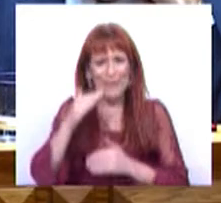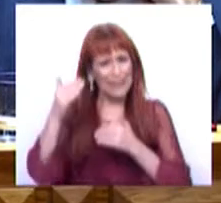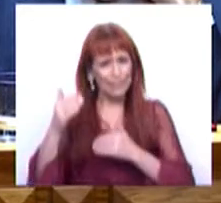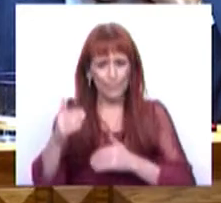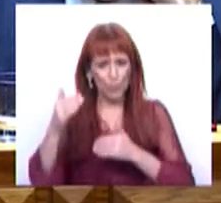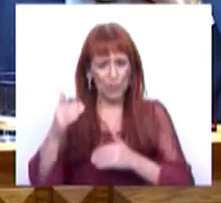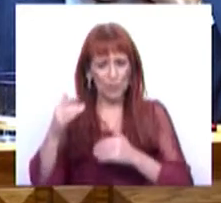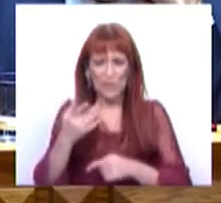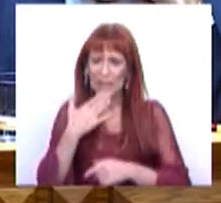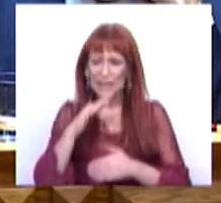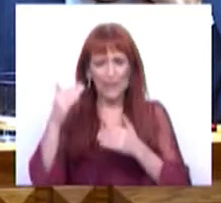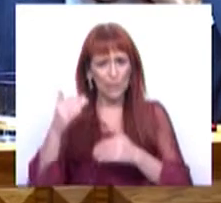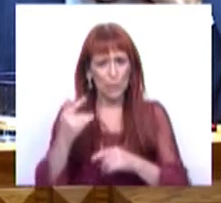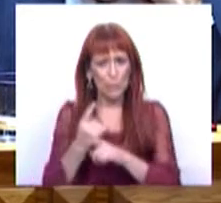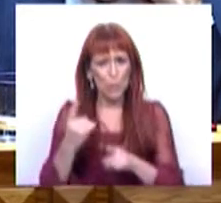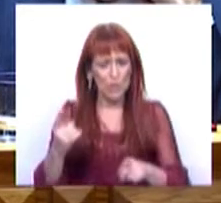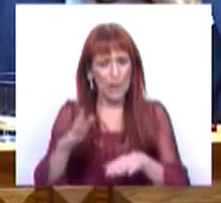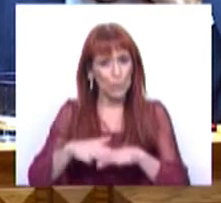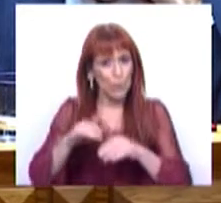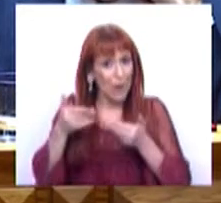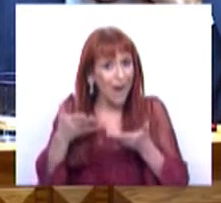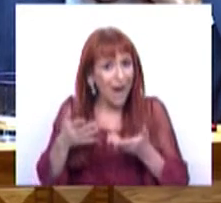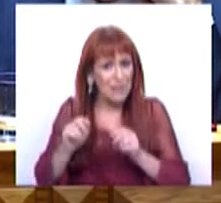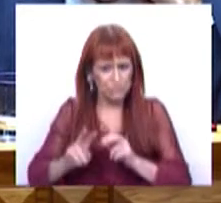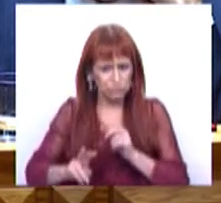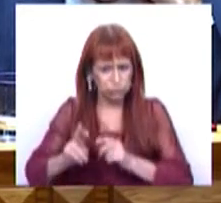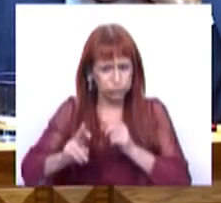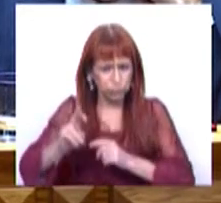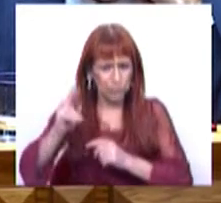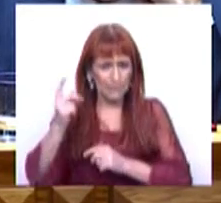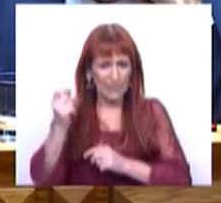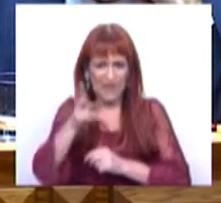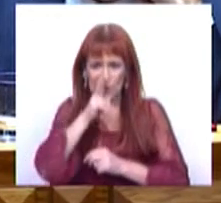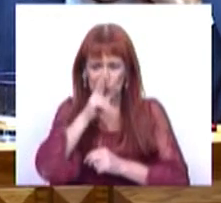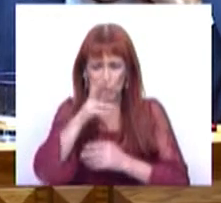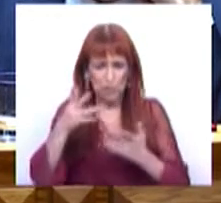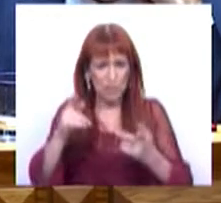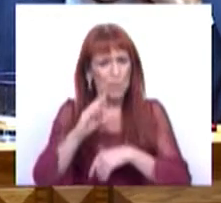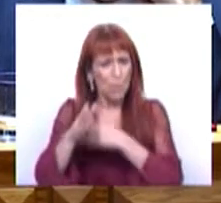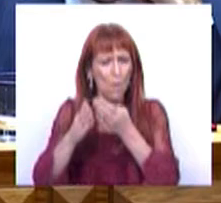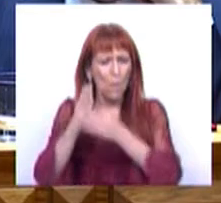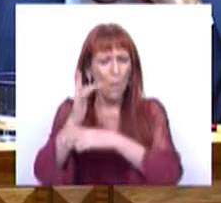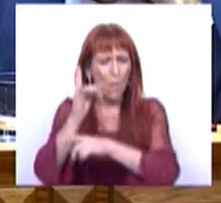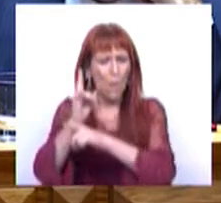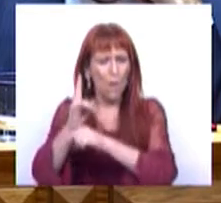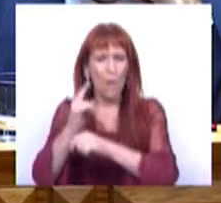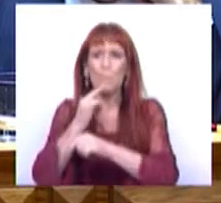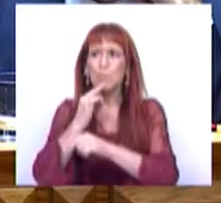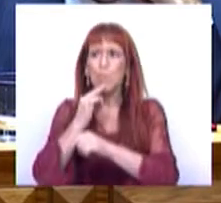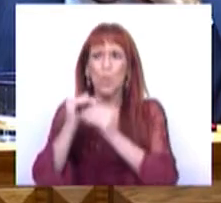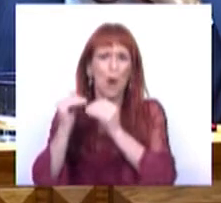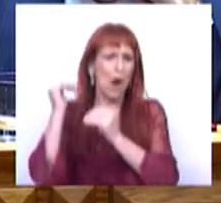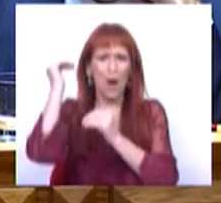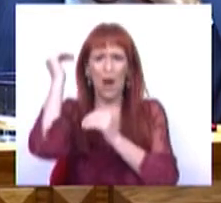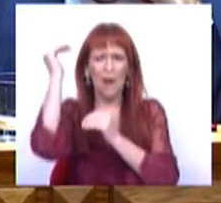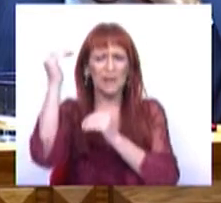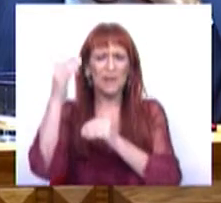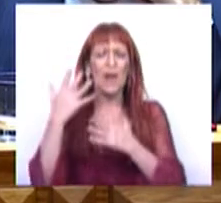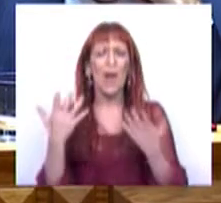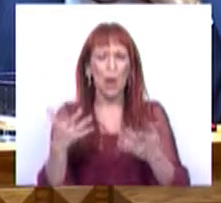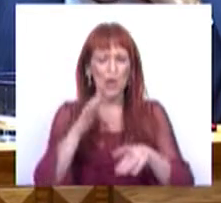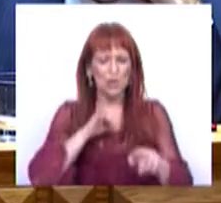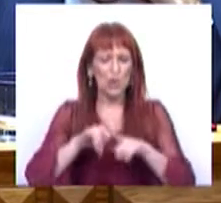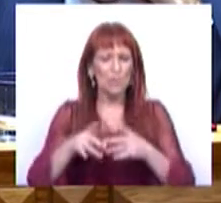temporária e é temporária para fazer face a esta escalada de preços dos combustíveis que continuam muito elevados. Agora, Sr.